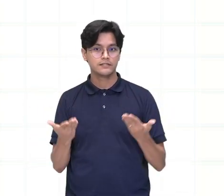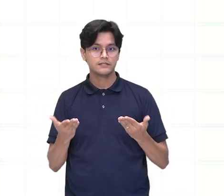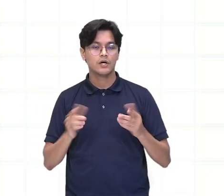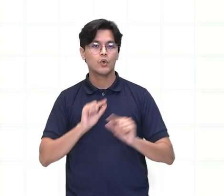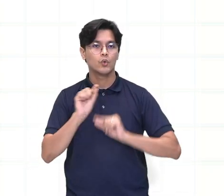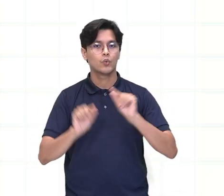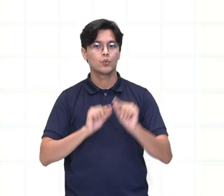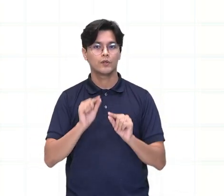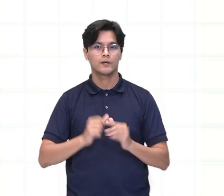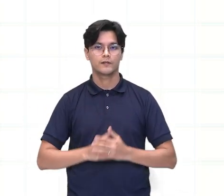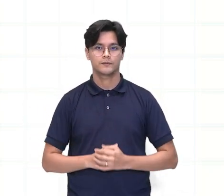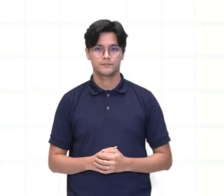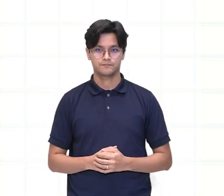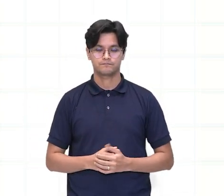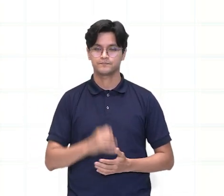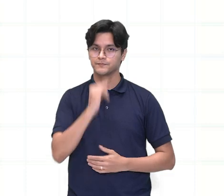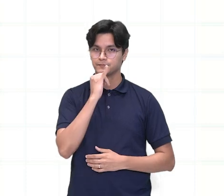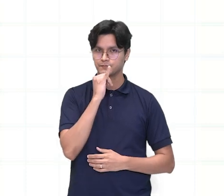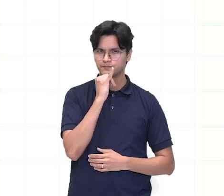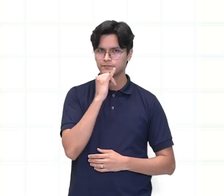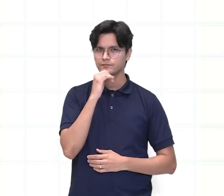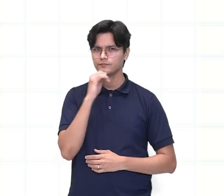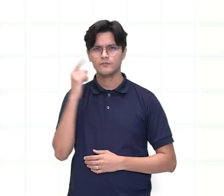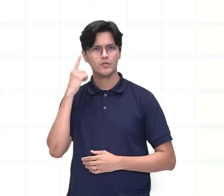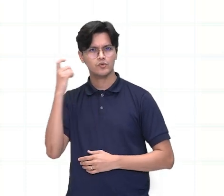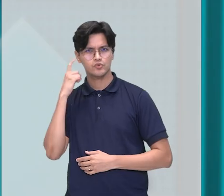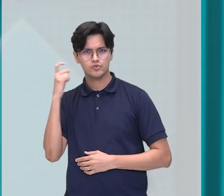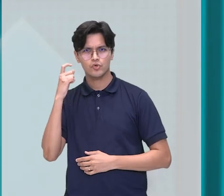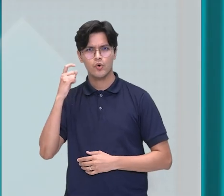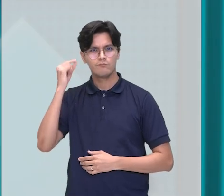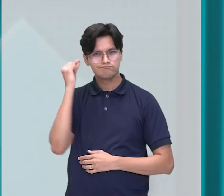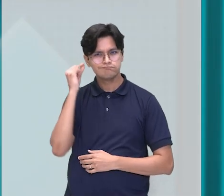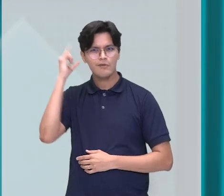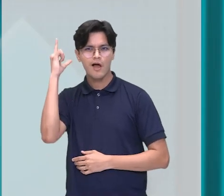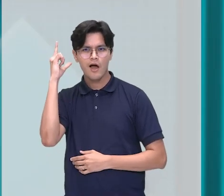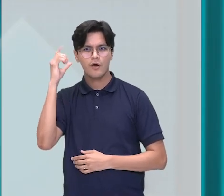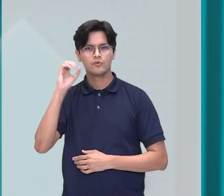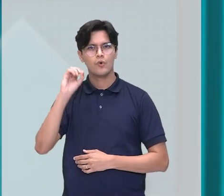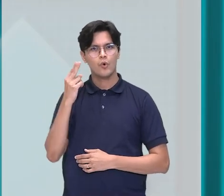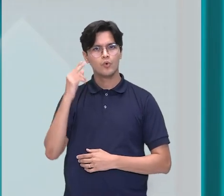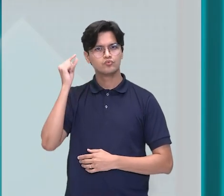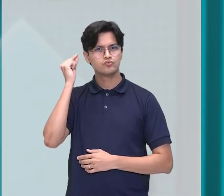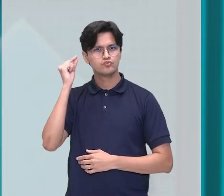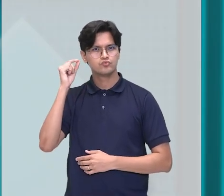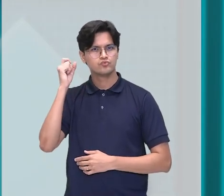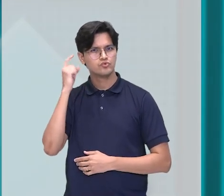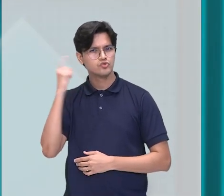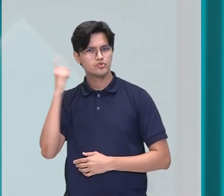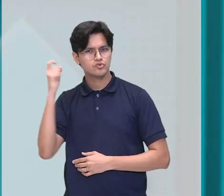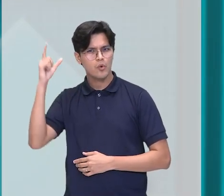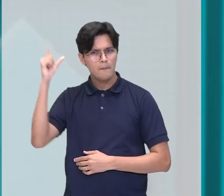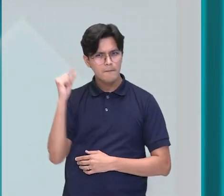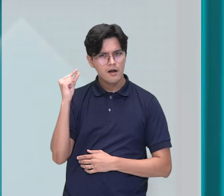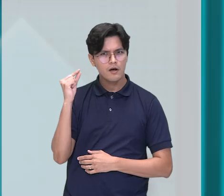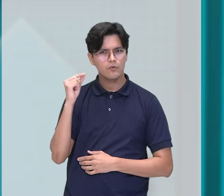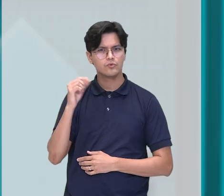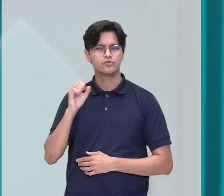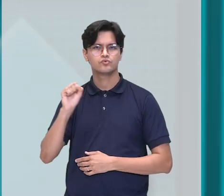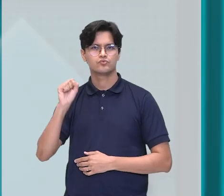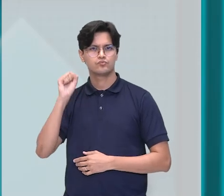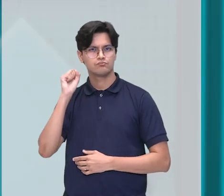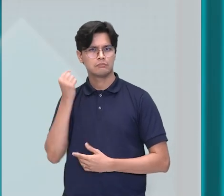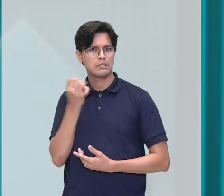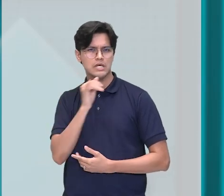não se diz assim, som alto e som baixo. Existe som forte e som fraco, certo?